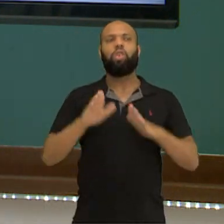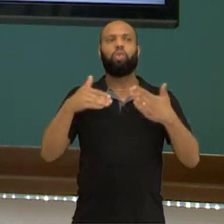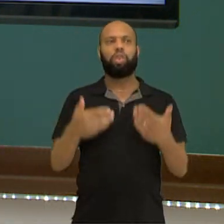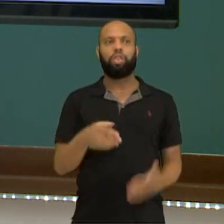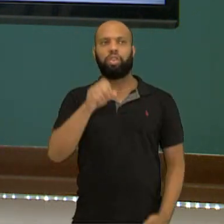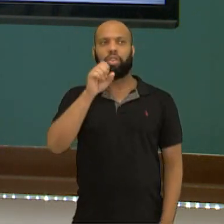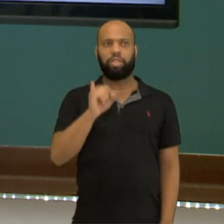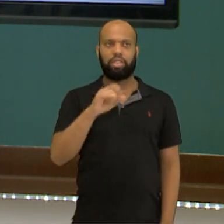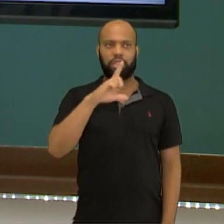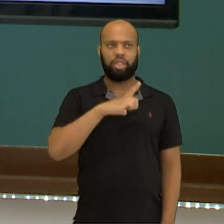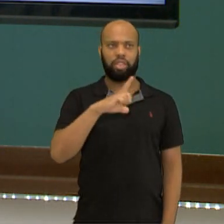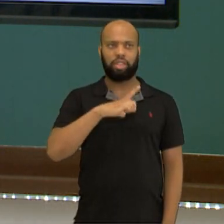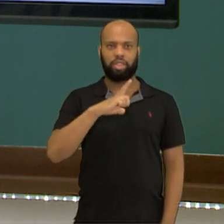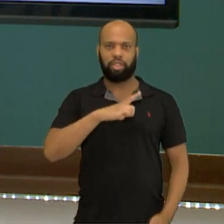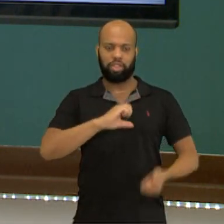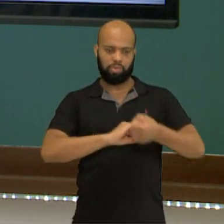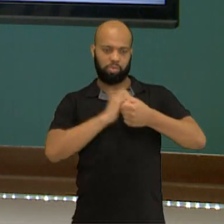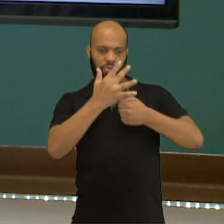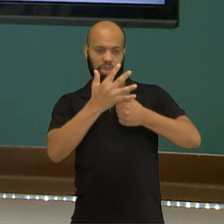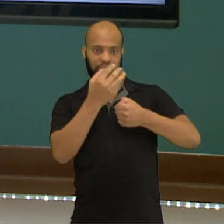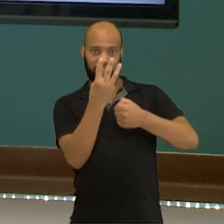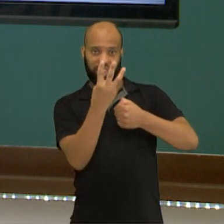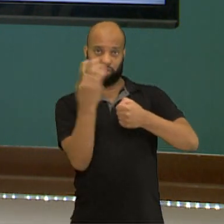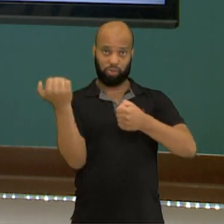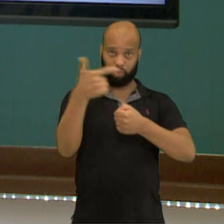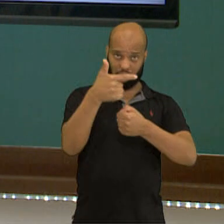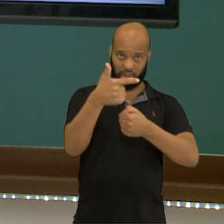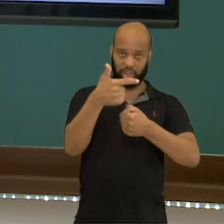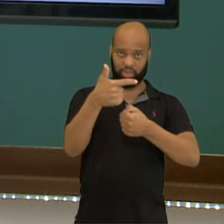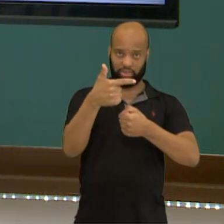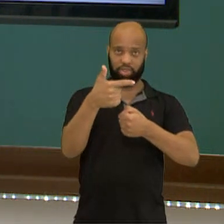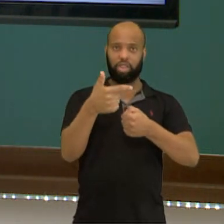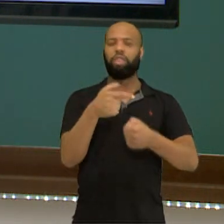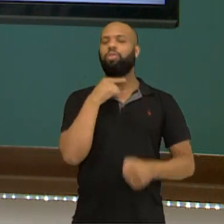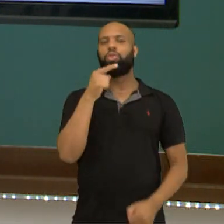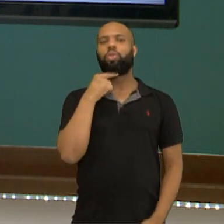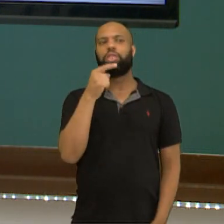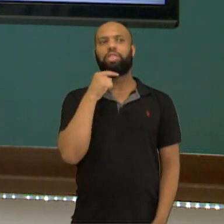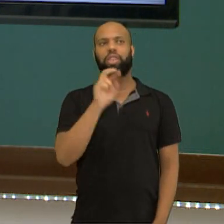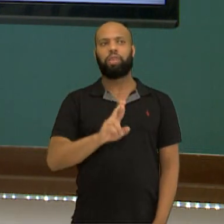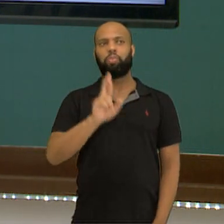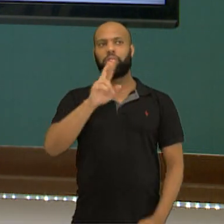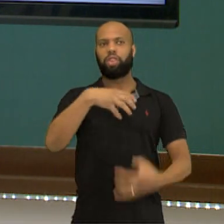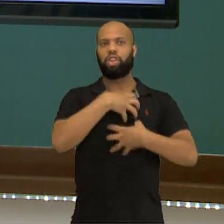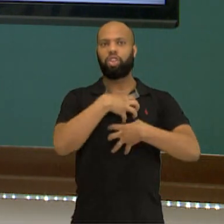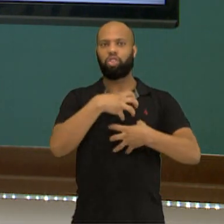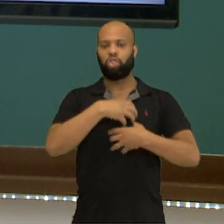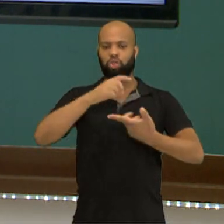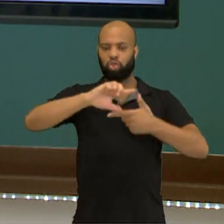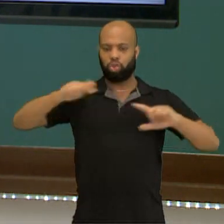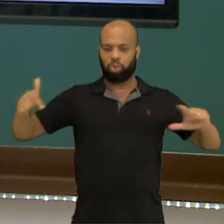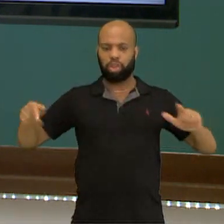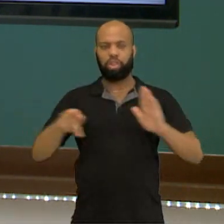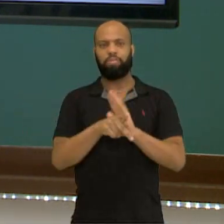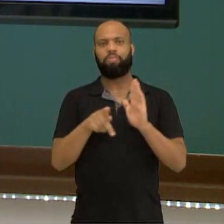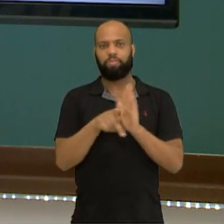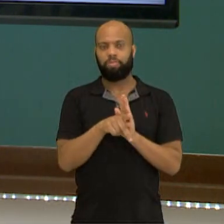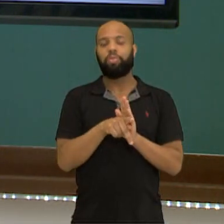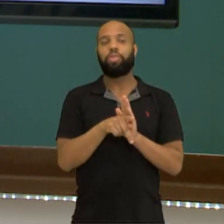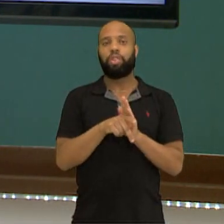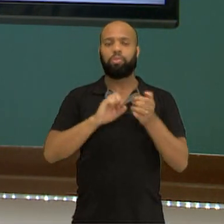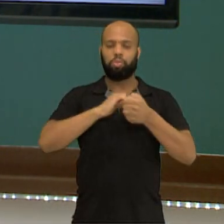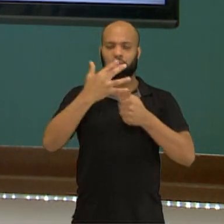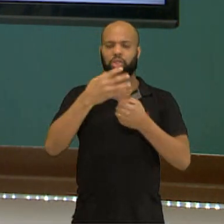o expoente é maior que 3, não temos como representar geometricamente a potência.